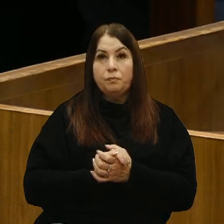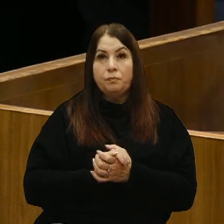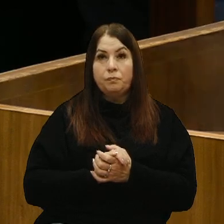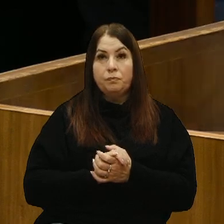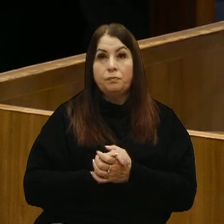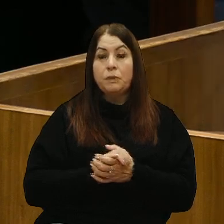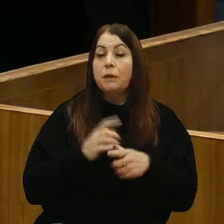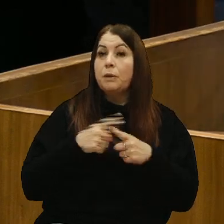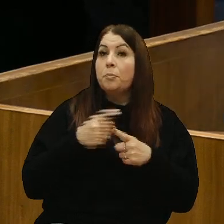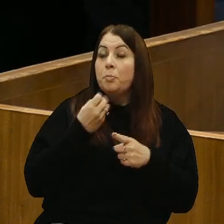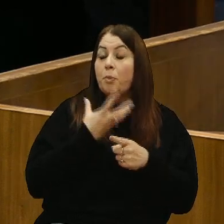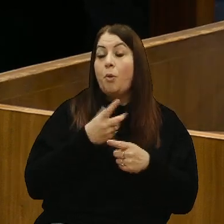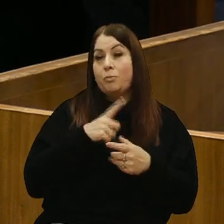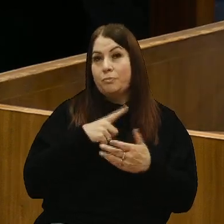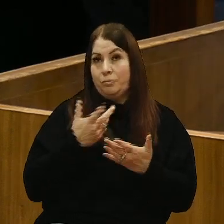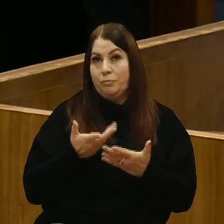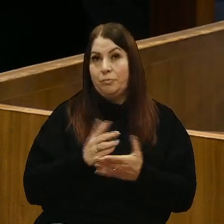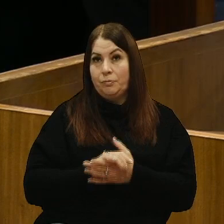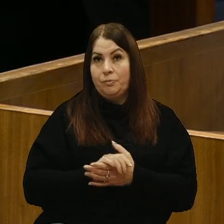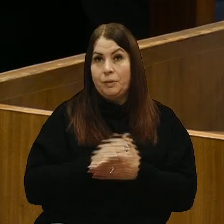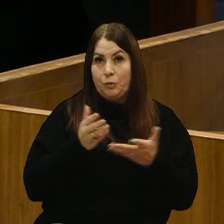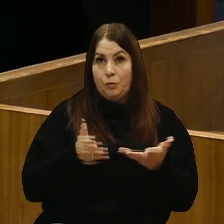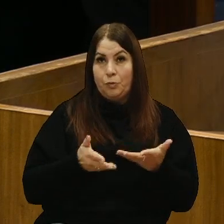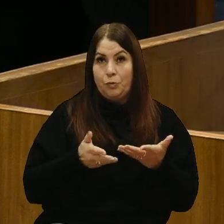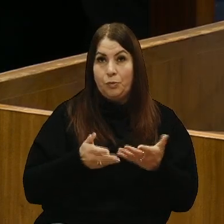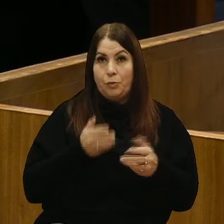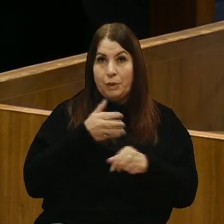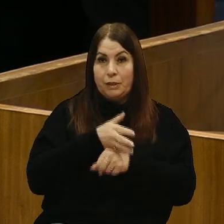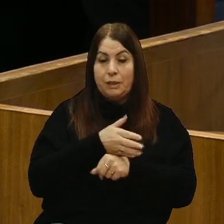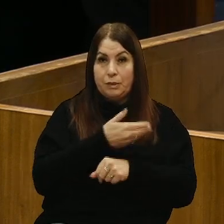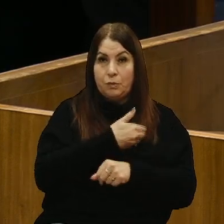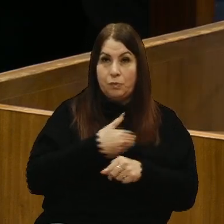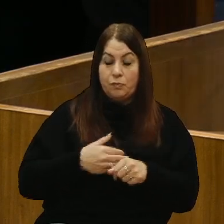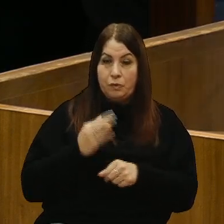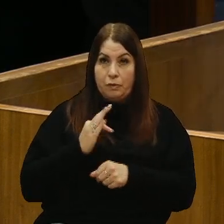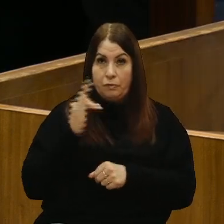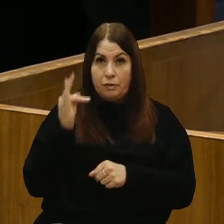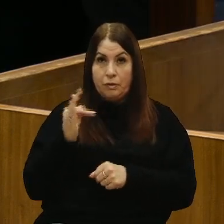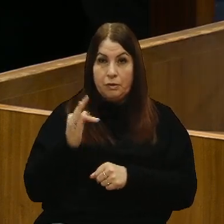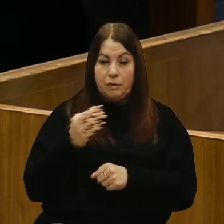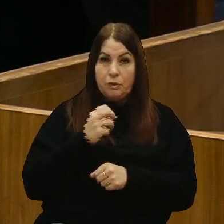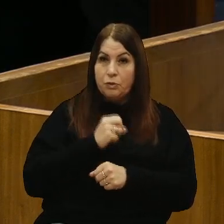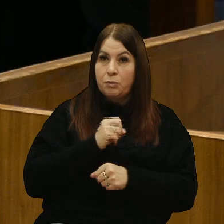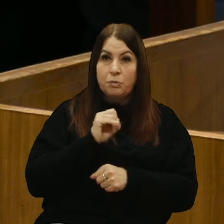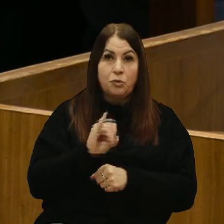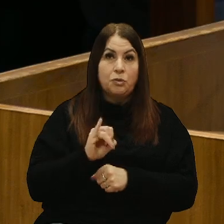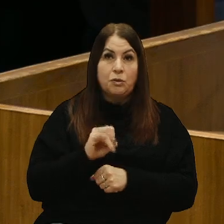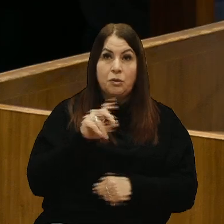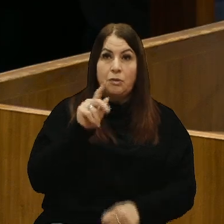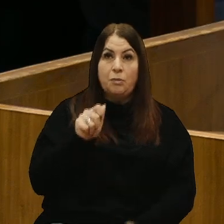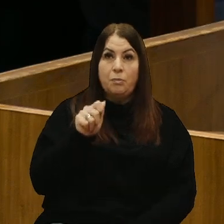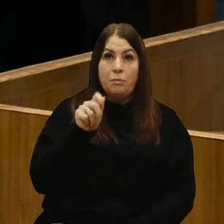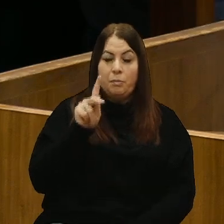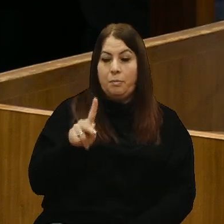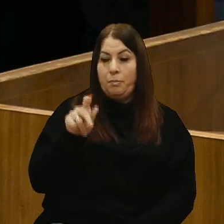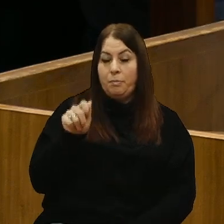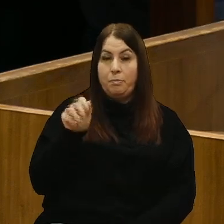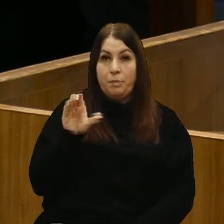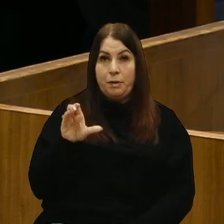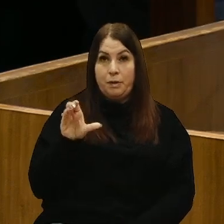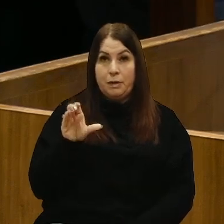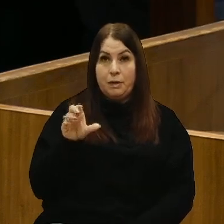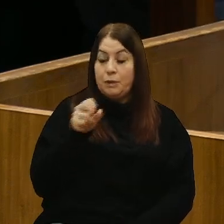que bom que nós temos hoje um acesso ao governo federal. Eu sou apaixonado pelo PAC. Eu